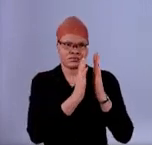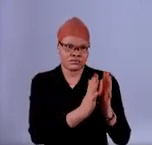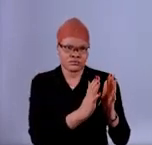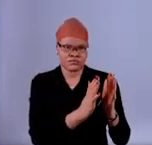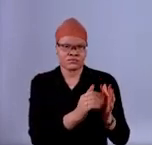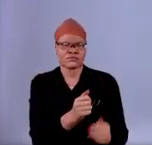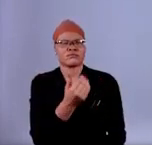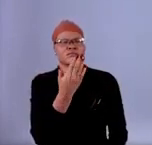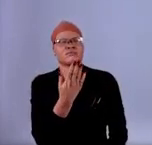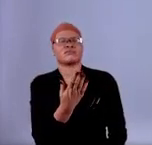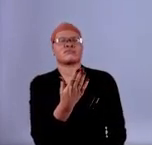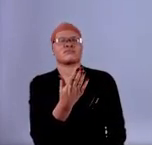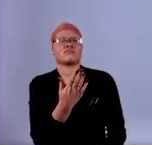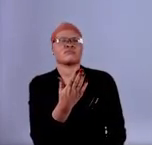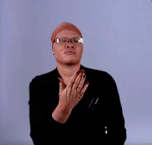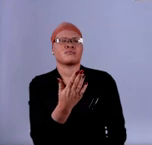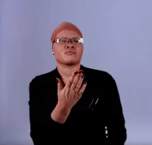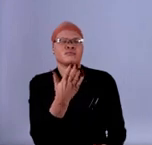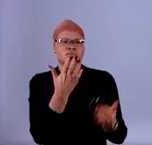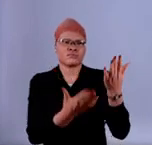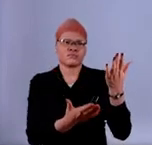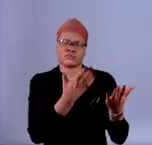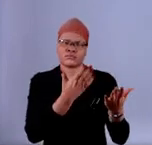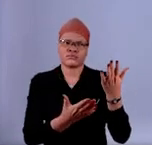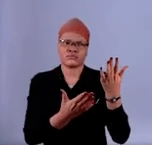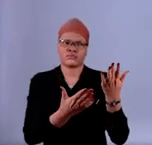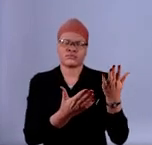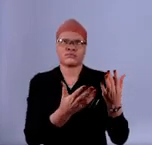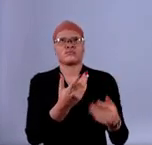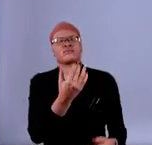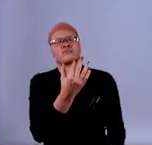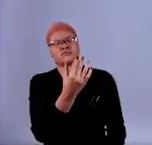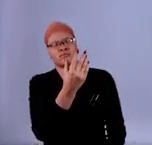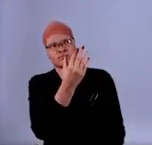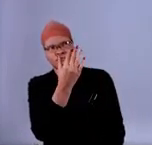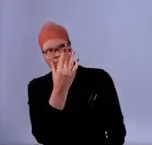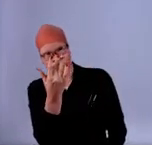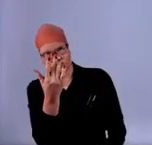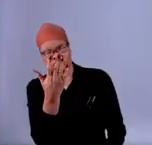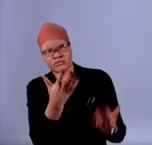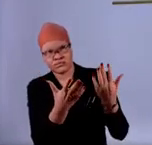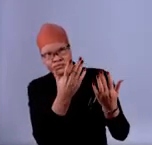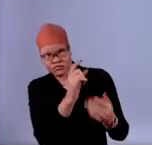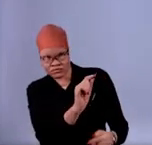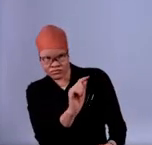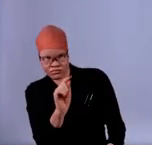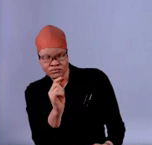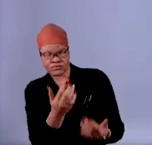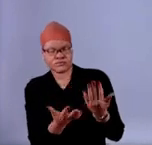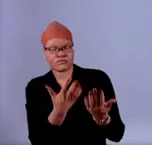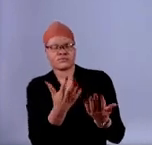aqui essas frações vamos comparar o numerador eo denominador